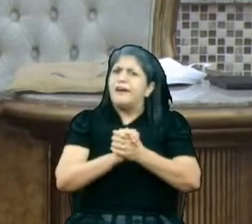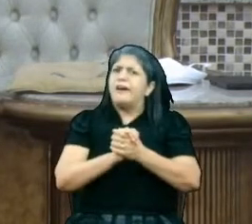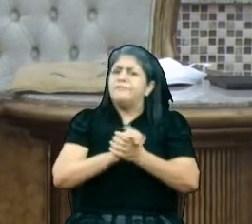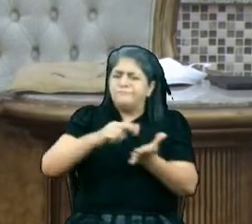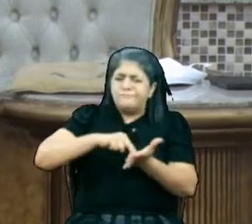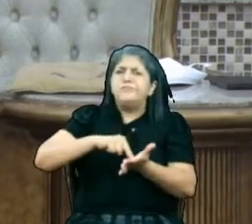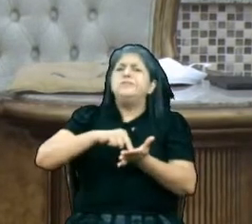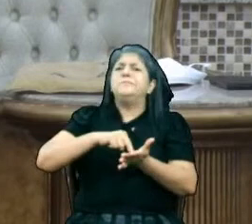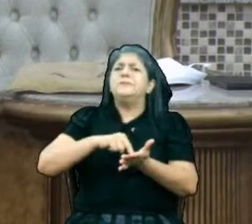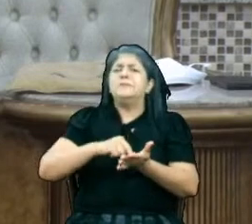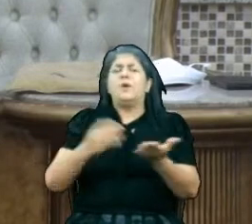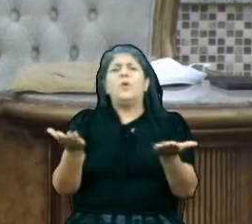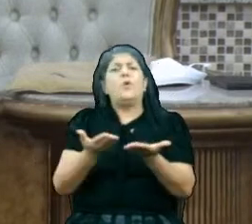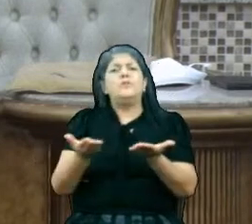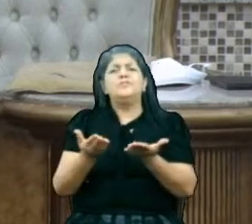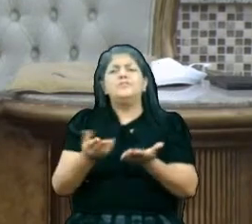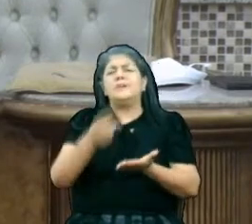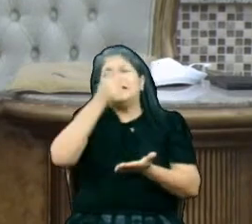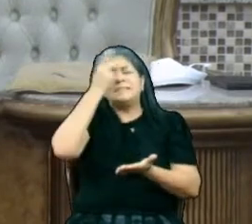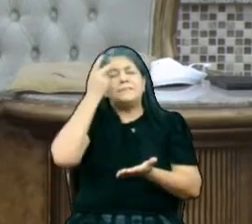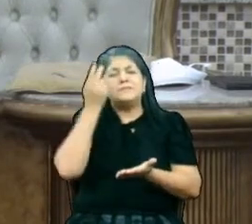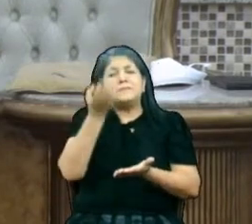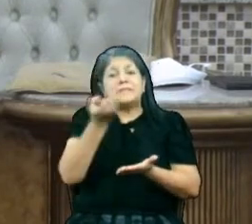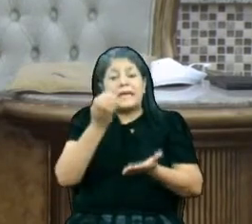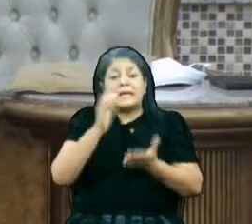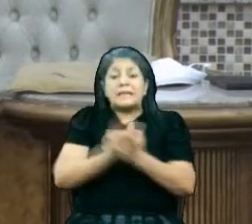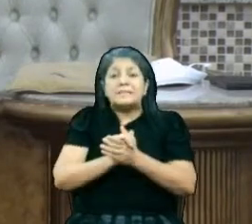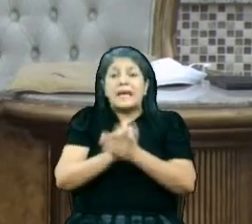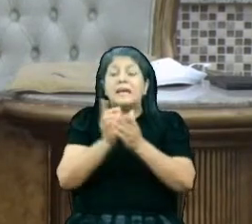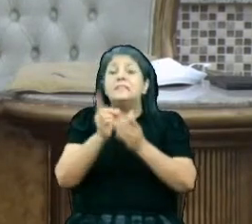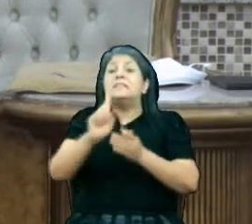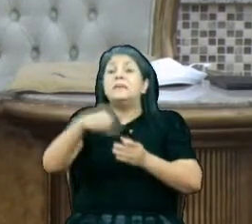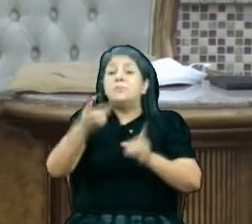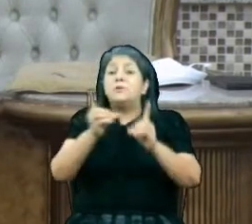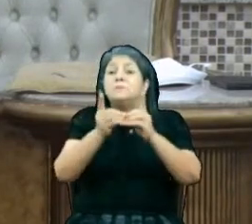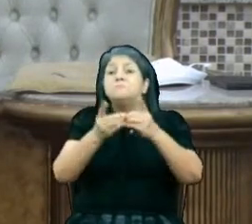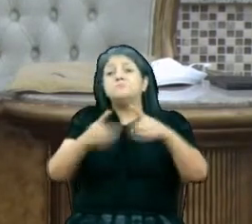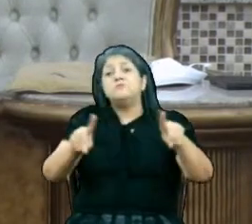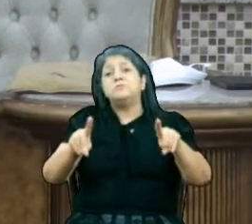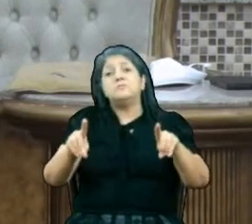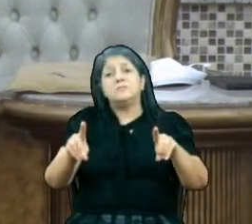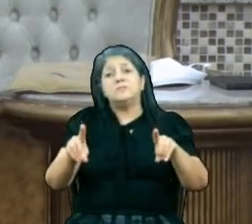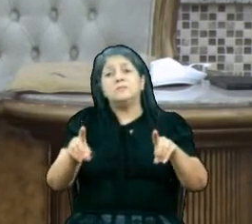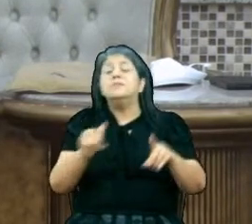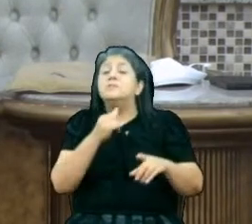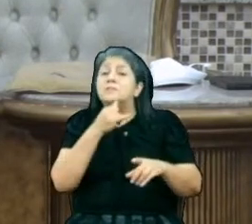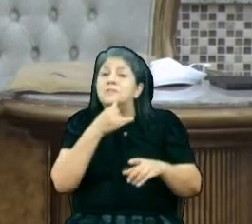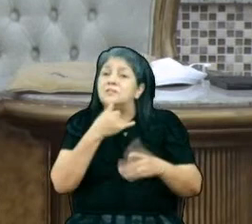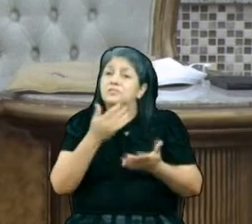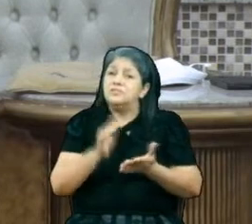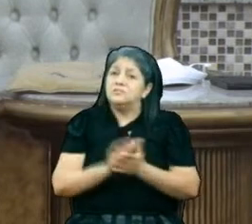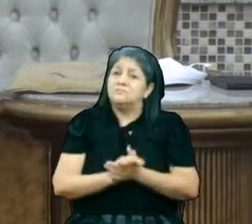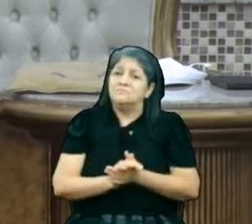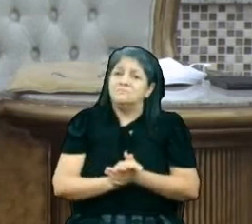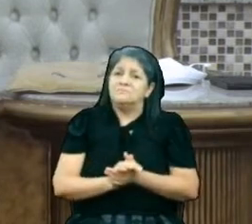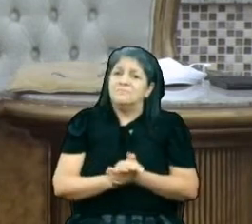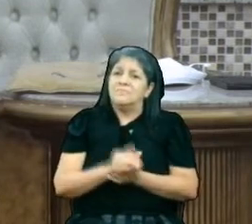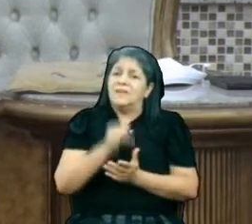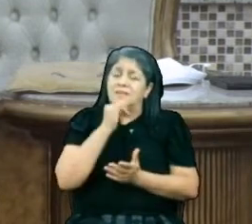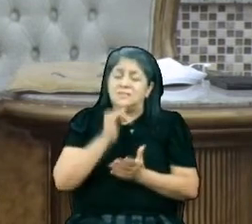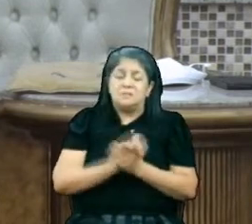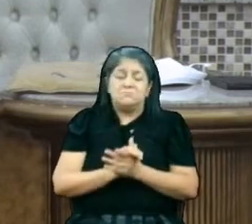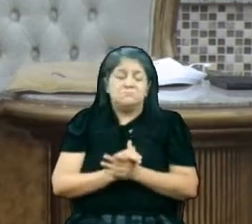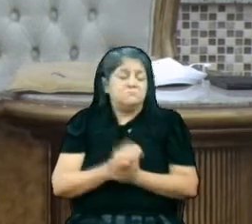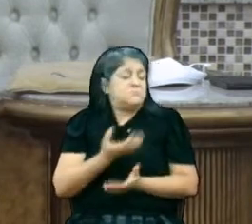hoje a coisa está muito muito Light muitas pessoas Às vezes tem um relacionamento muito descartável descarta as